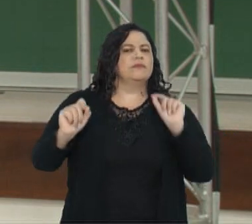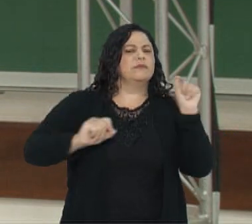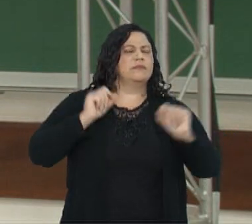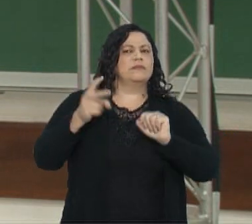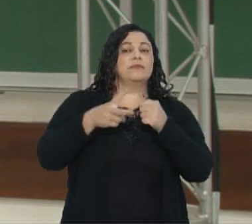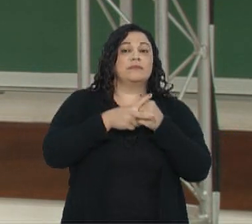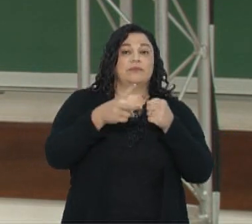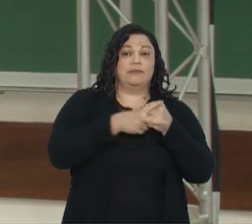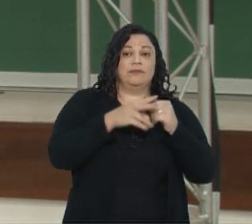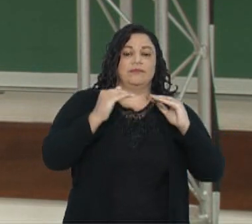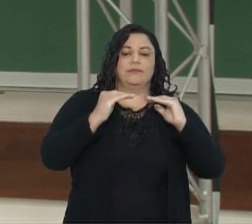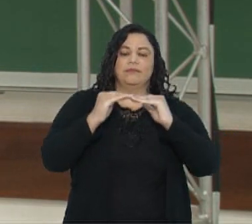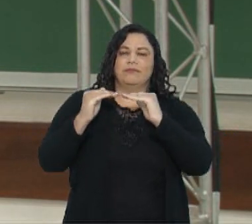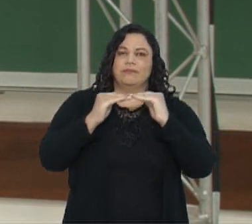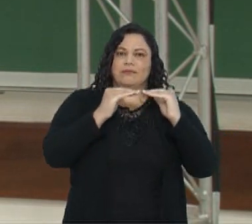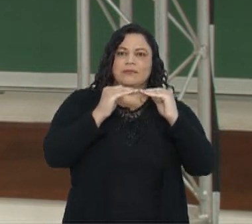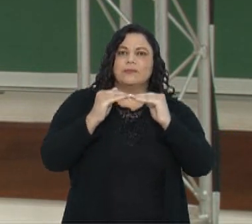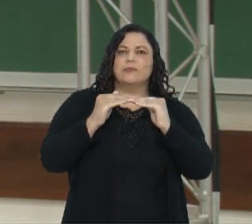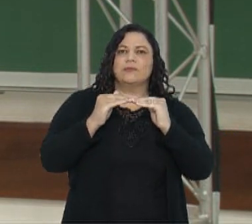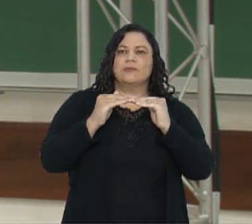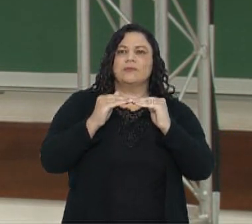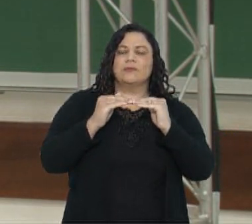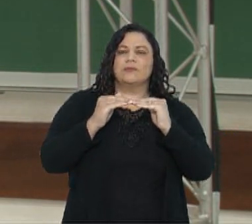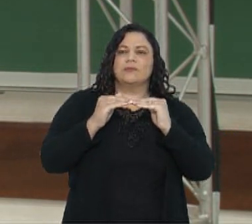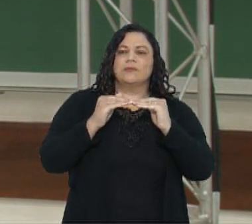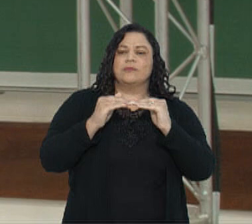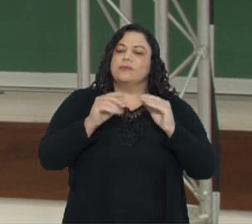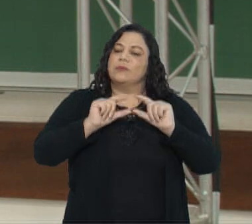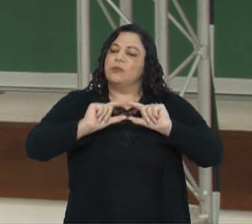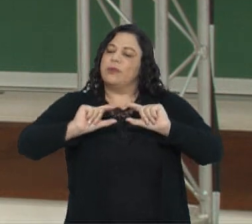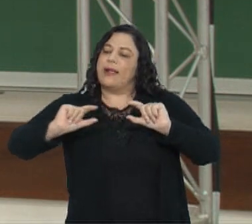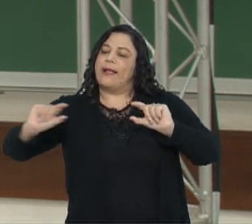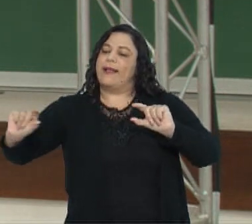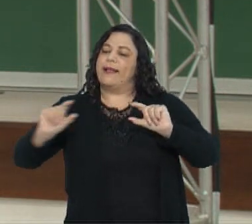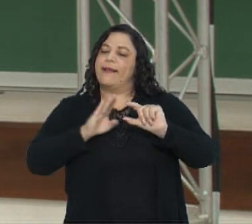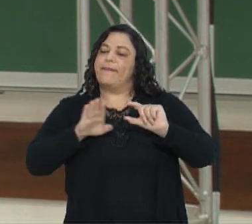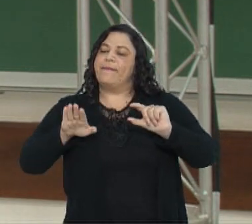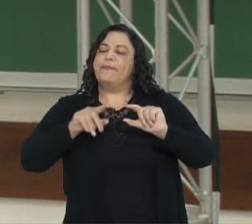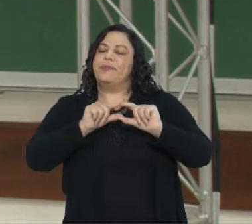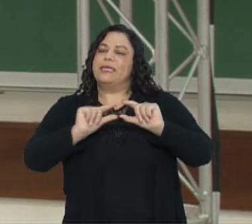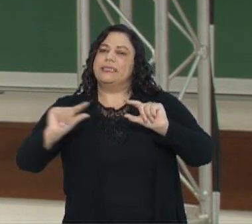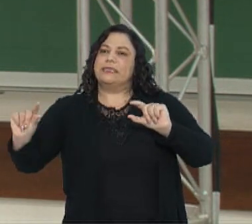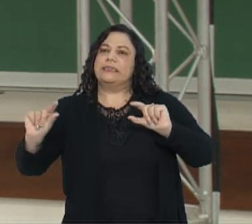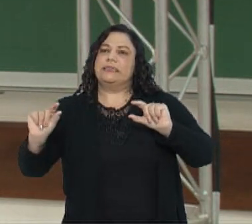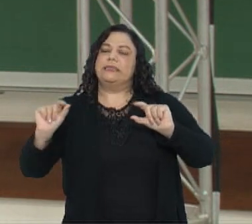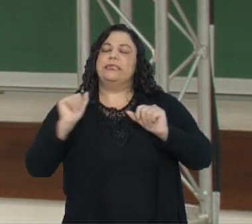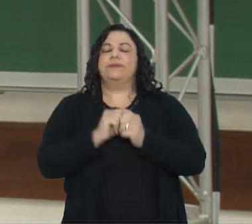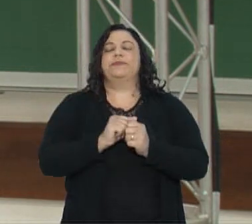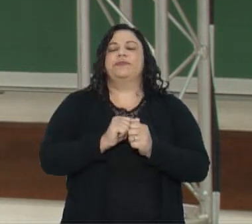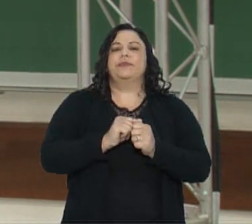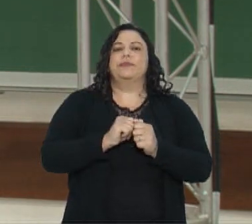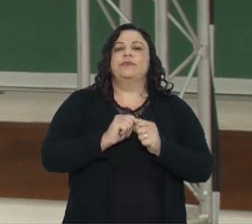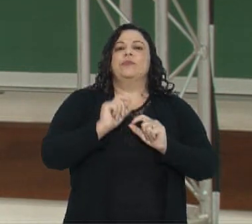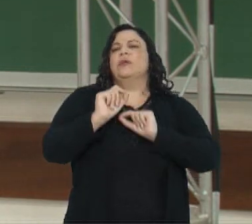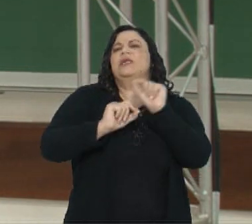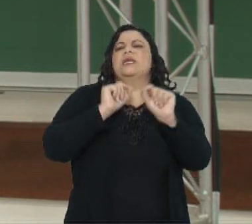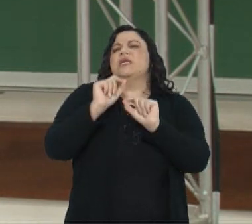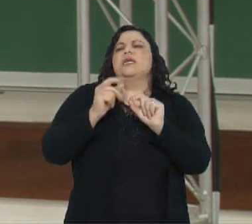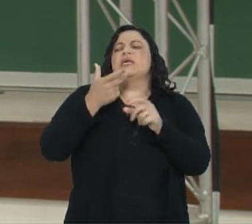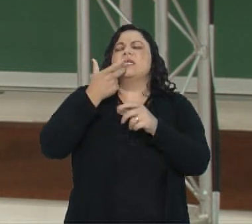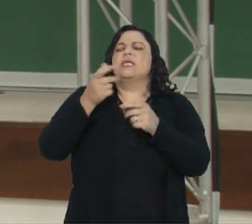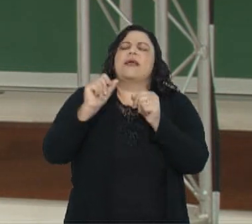verbo concorda sobre quem se fala. Bom, se tem uma ação propriamente dita, alguém está realizando aquela